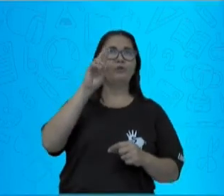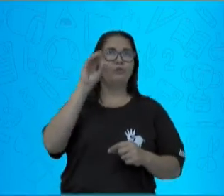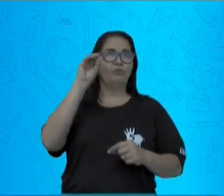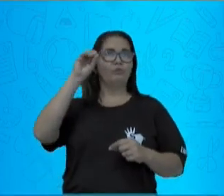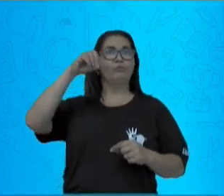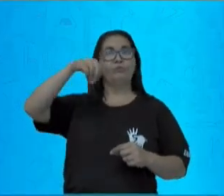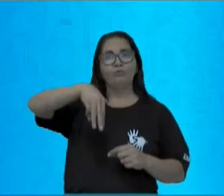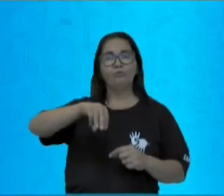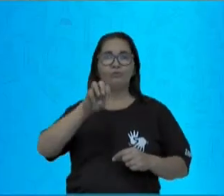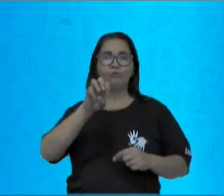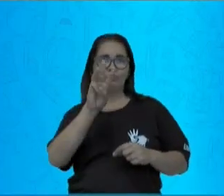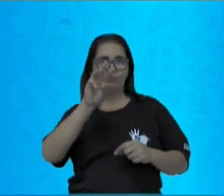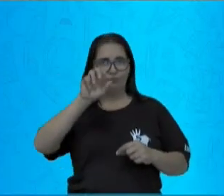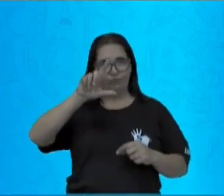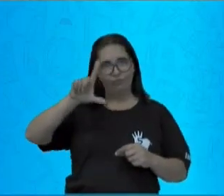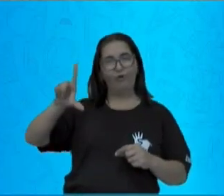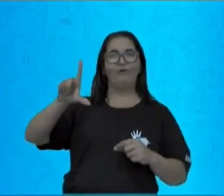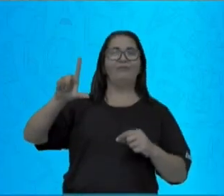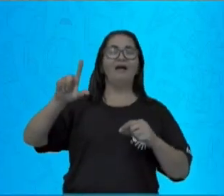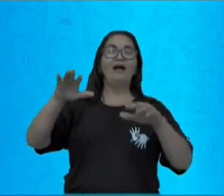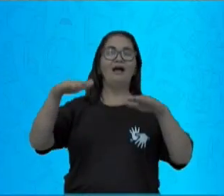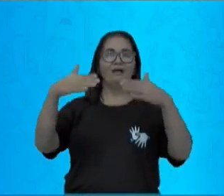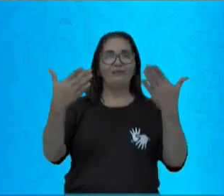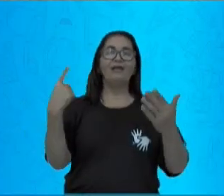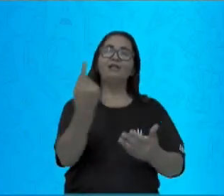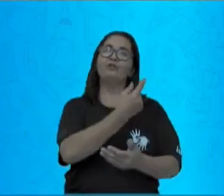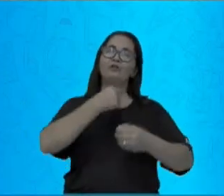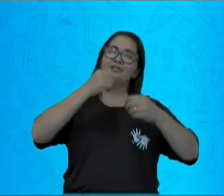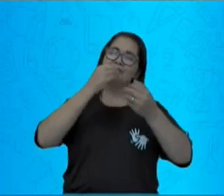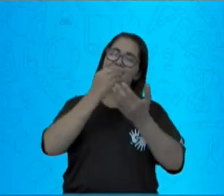Assim, damos o encerramento da aula de hoje.